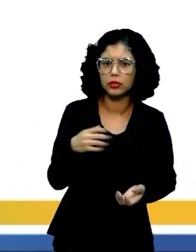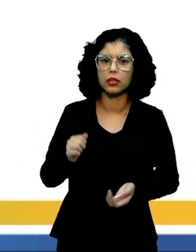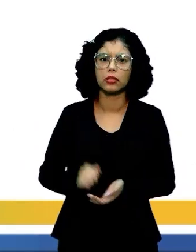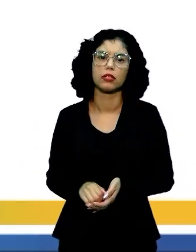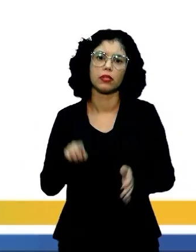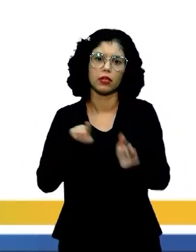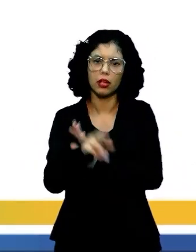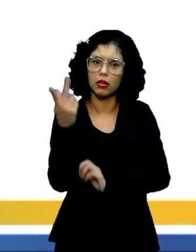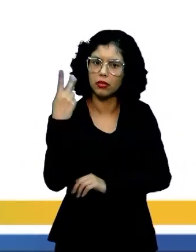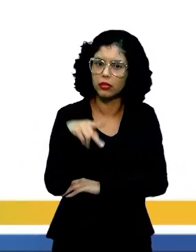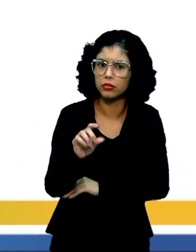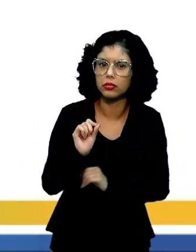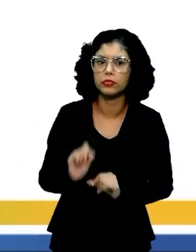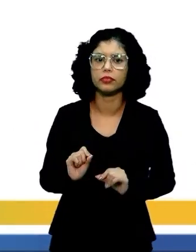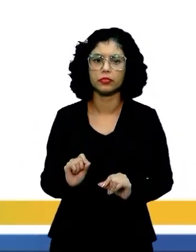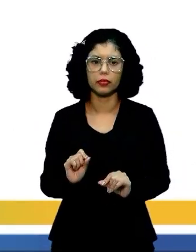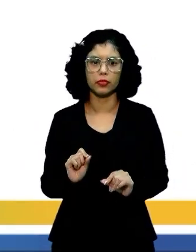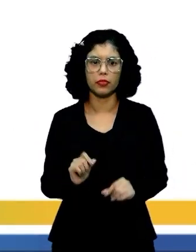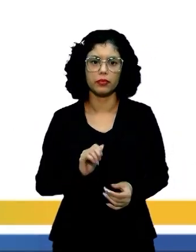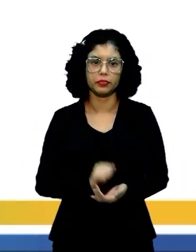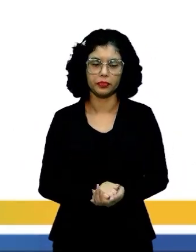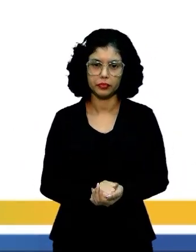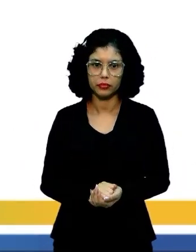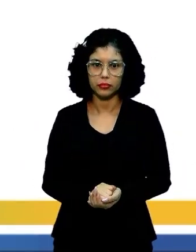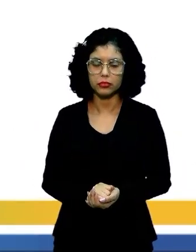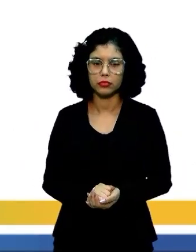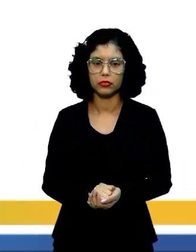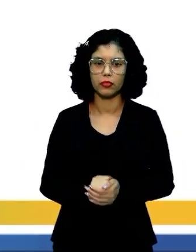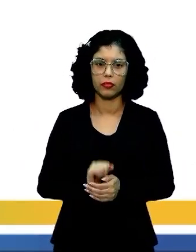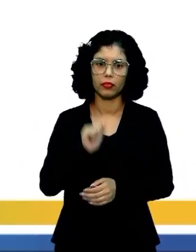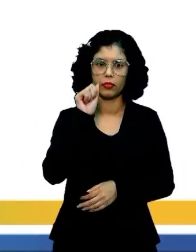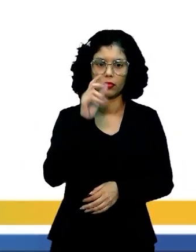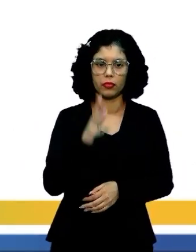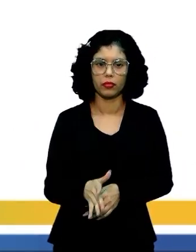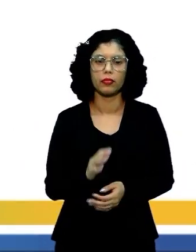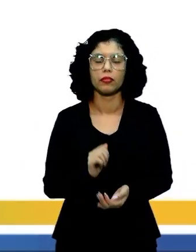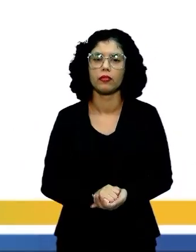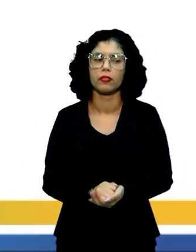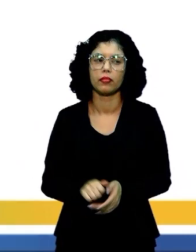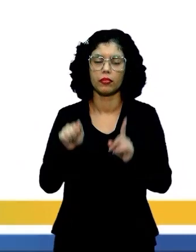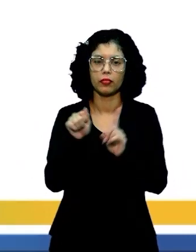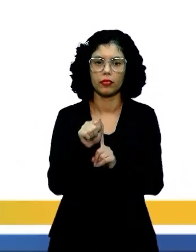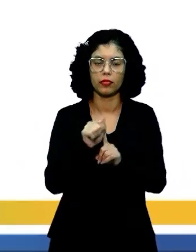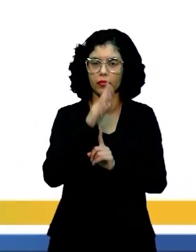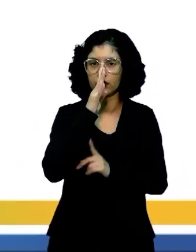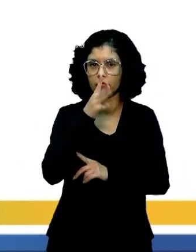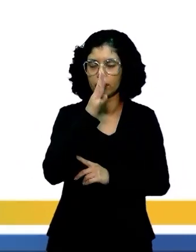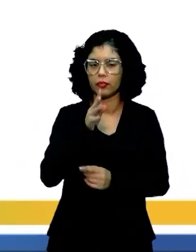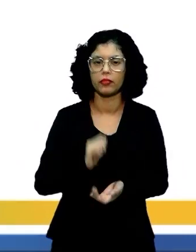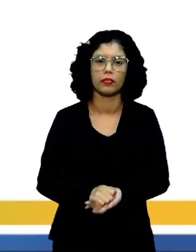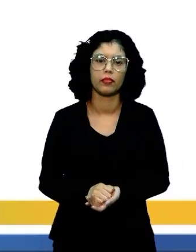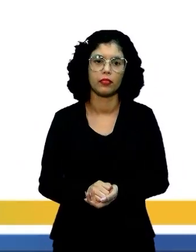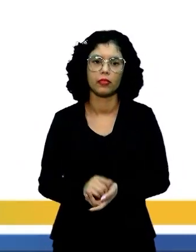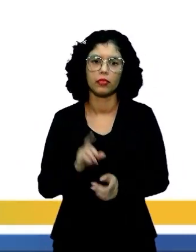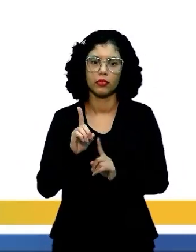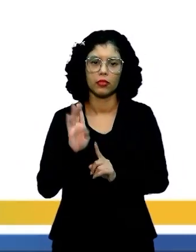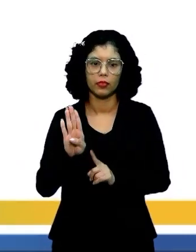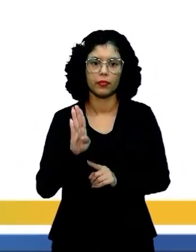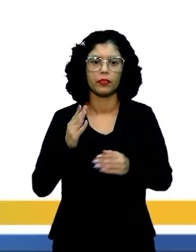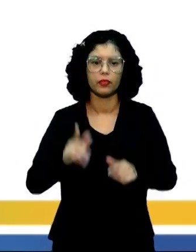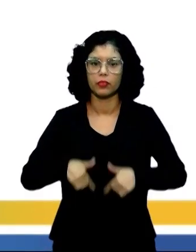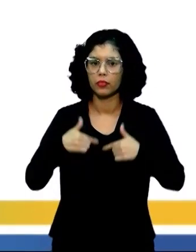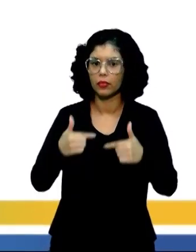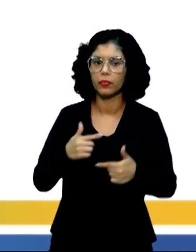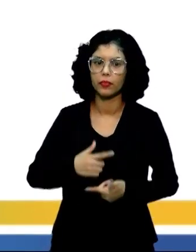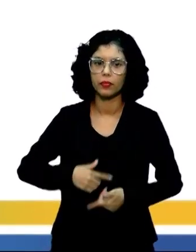Que período é esse? O que é que eu tenho? Aí vamos às alternativas. Eu tenho uma crítica, uma